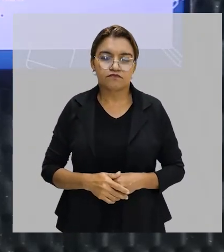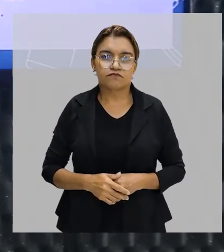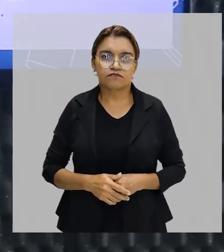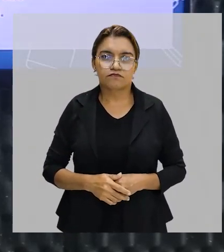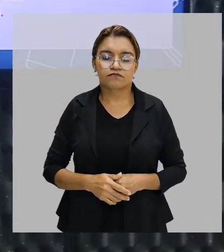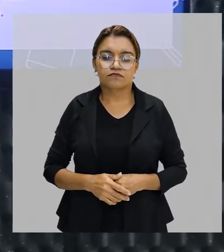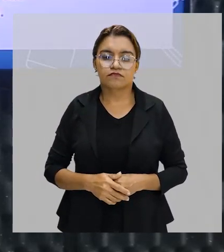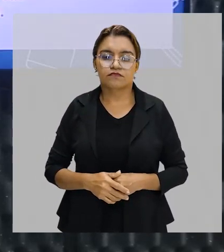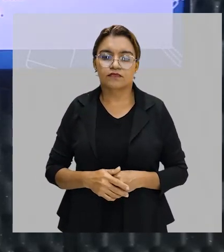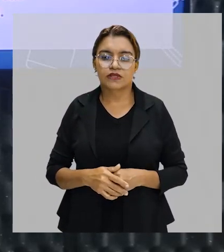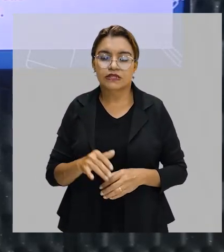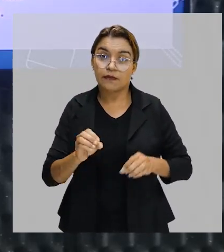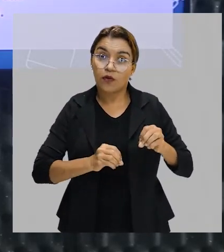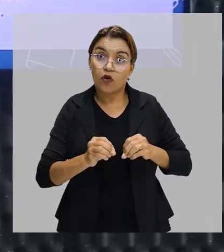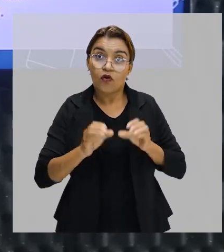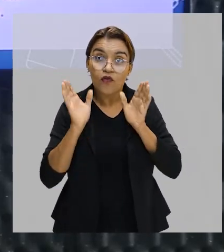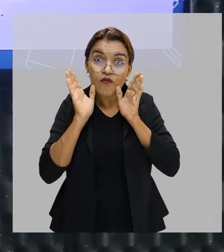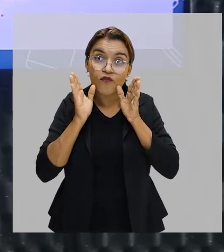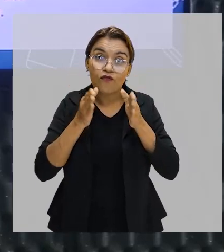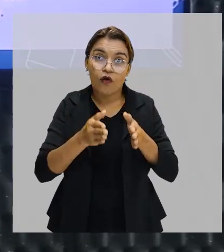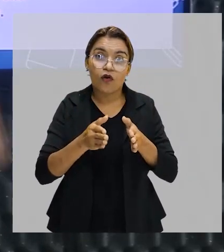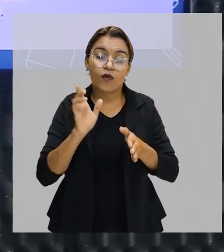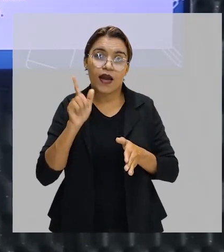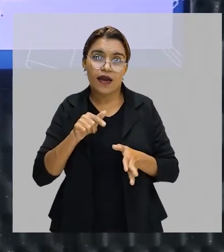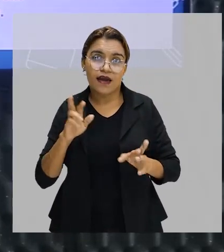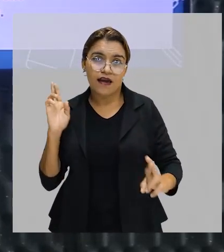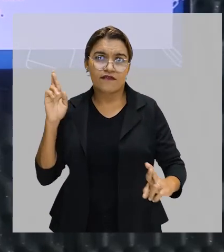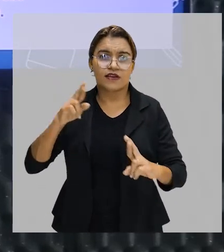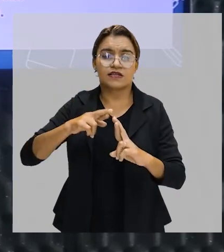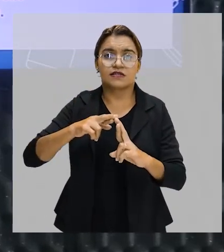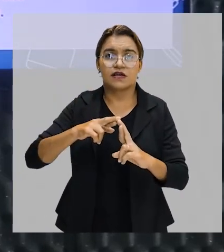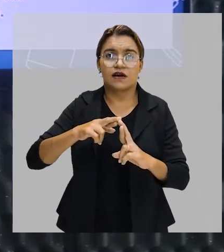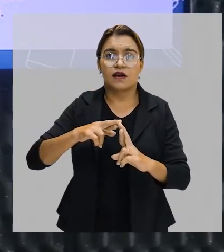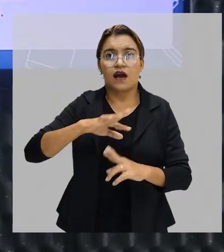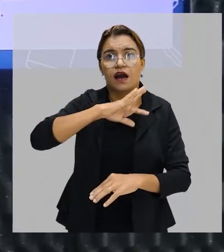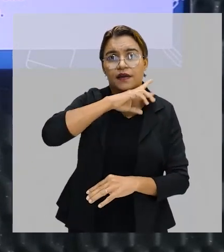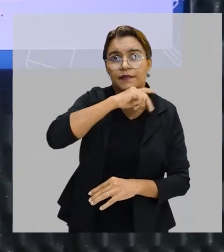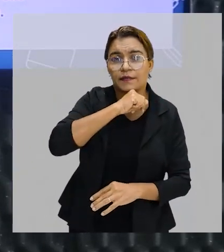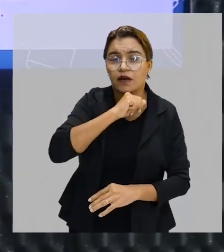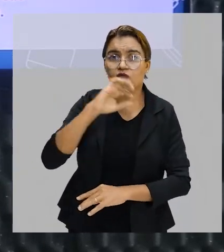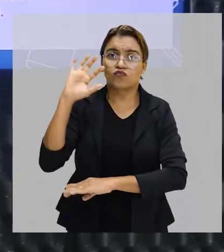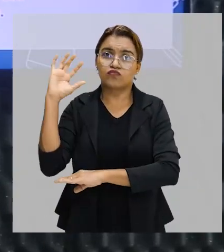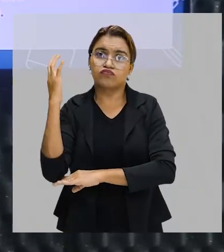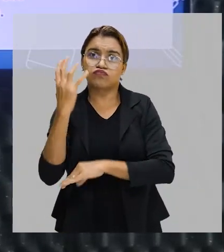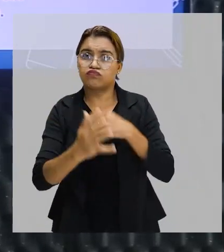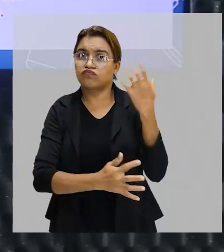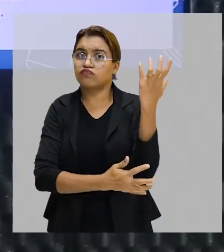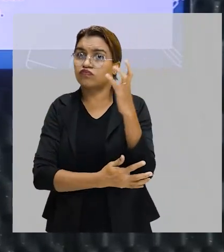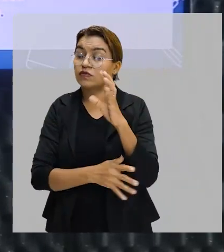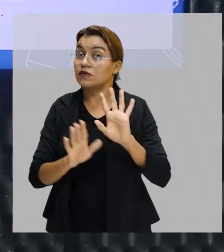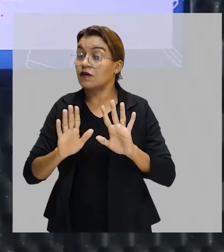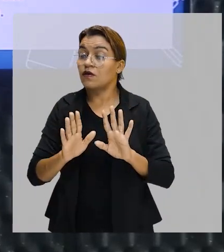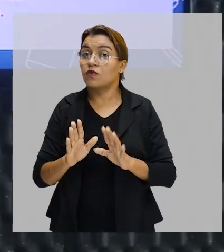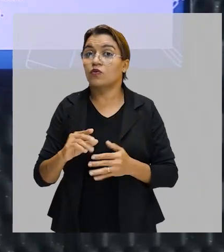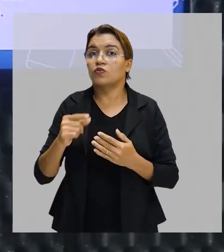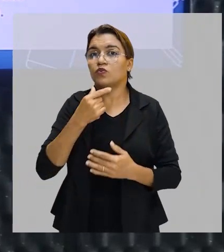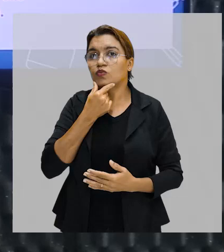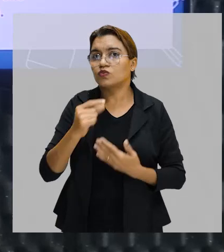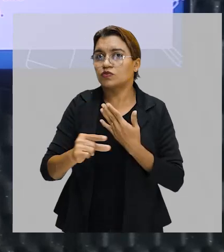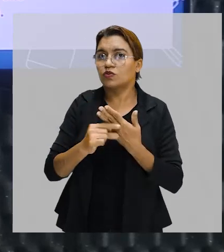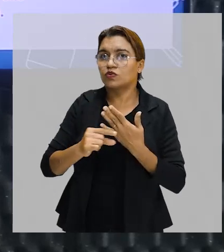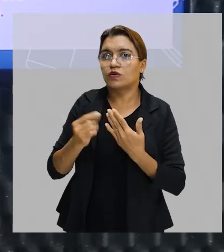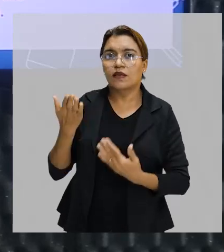o foco das obras não é referenciar fauna e flora. A gente já sabe. Os autores dessa época